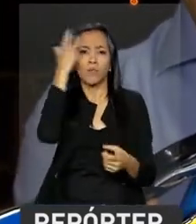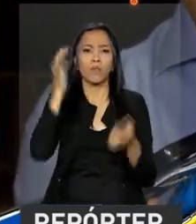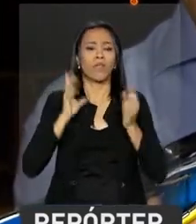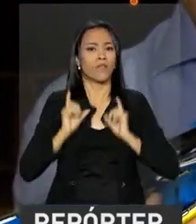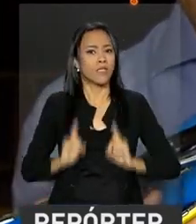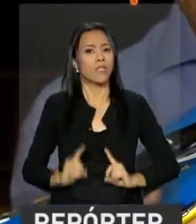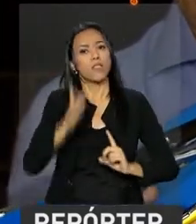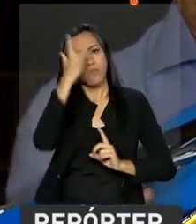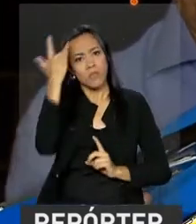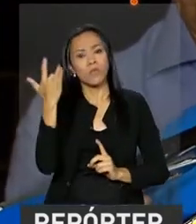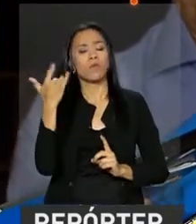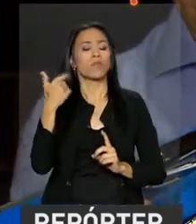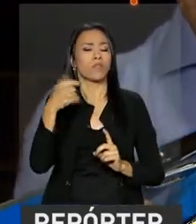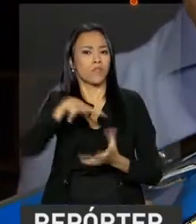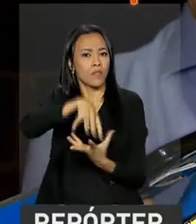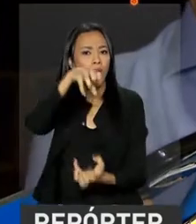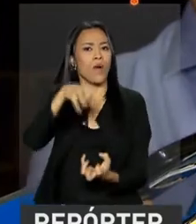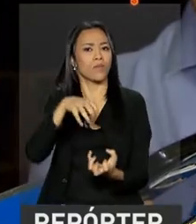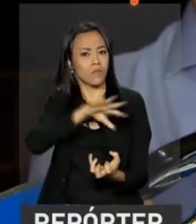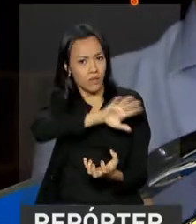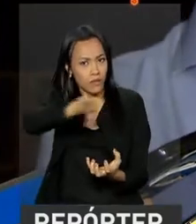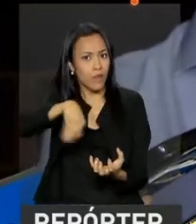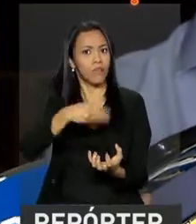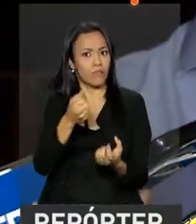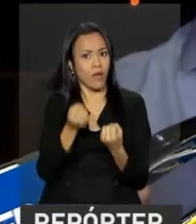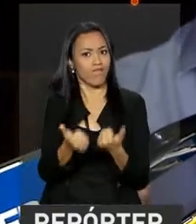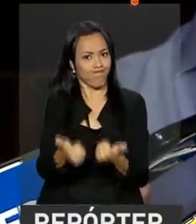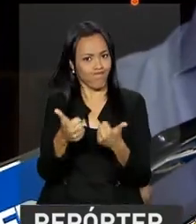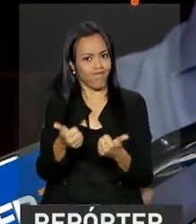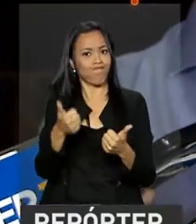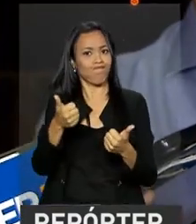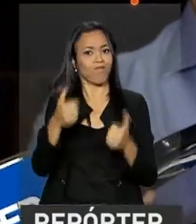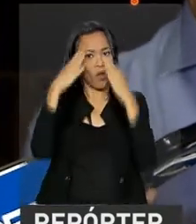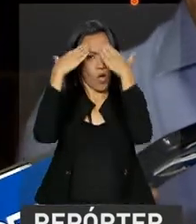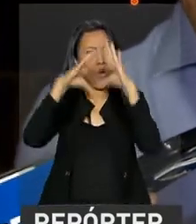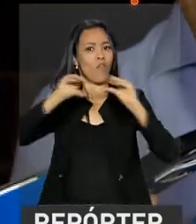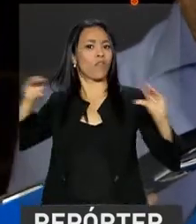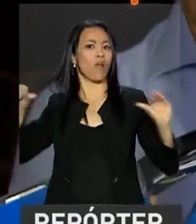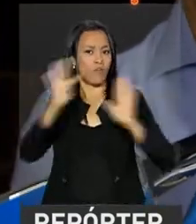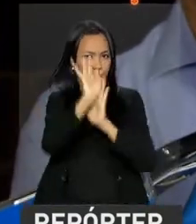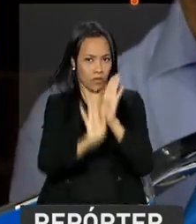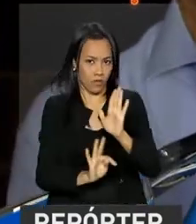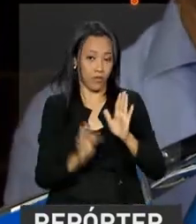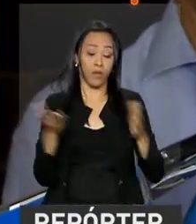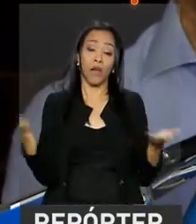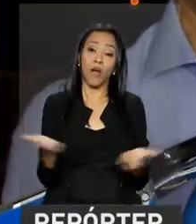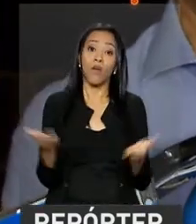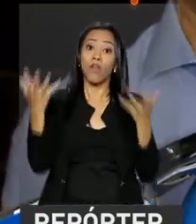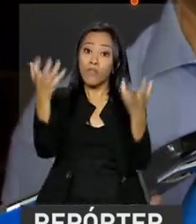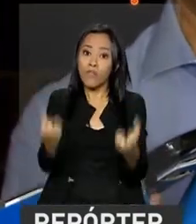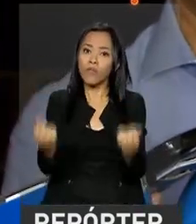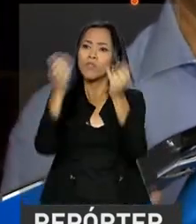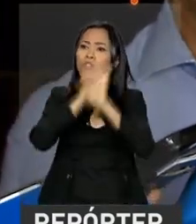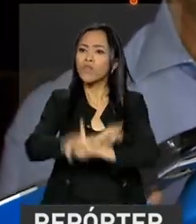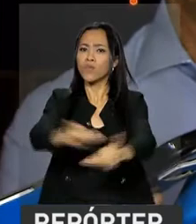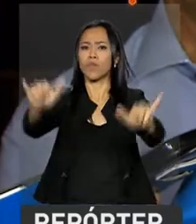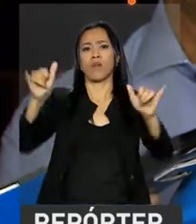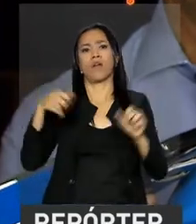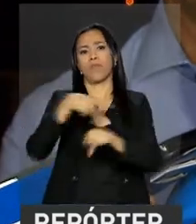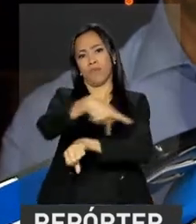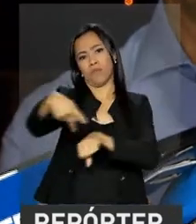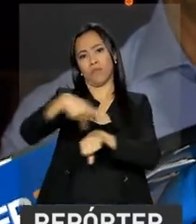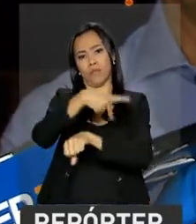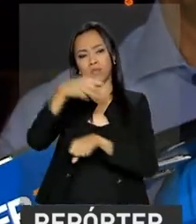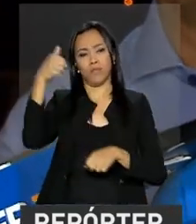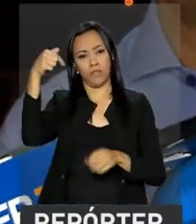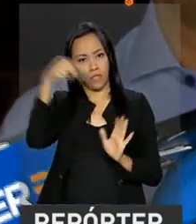rural, idosos. Então ficou assim muito consequente e muito confortável. Agora vamos fazer uma grande comunicação para o país